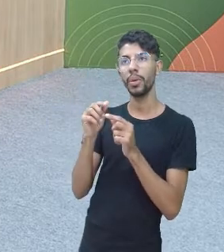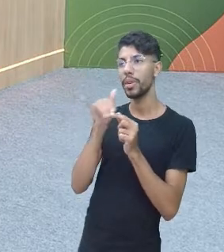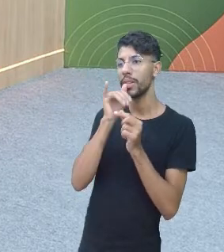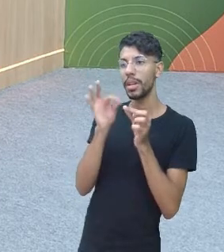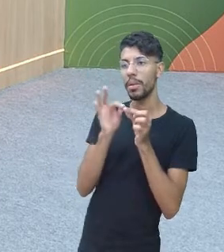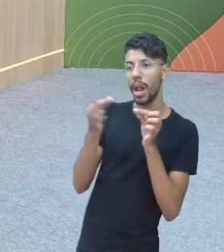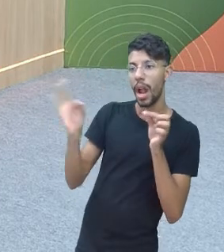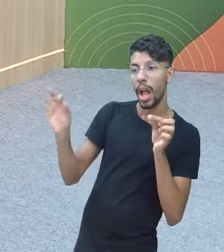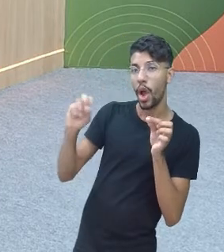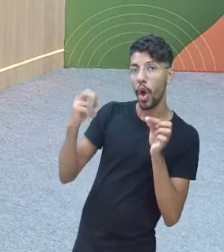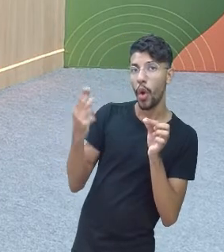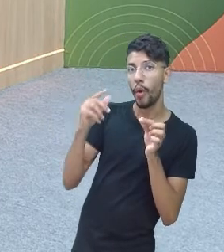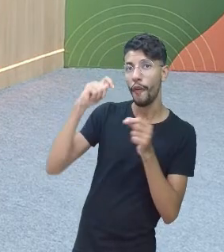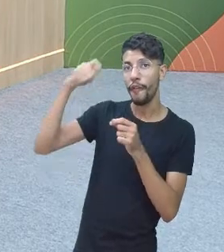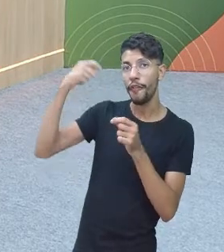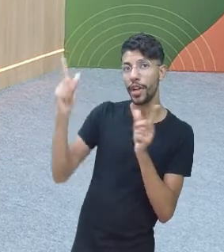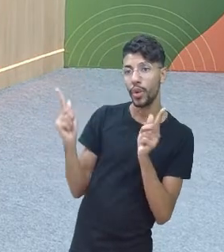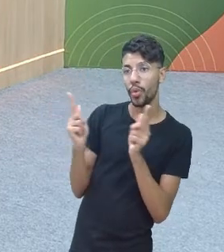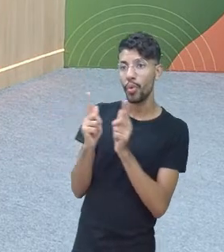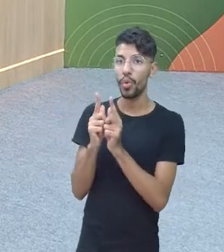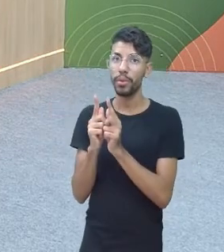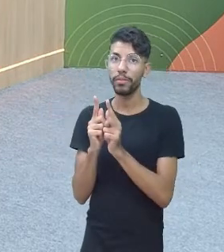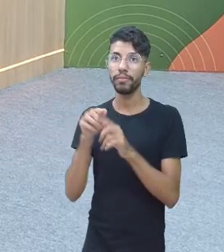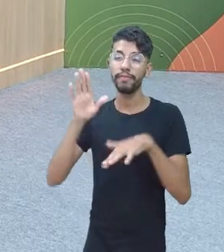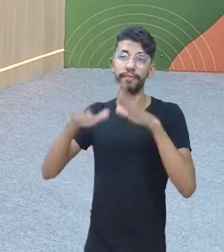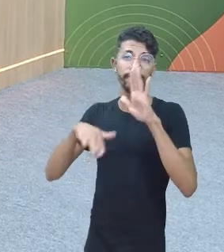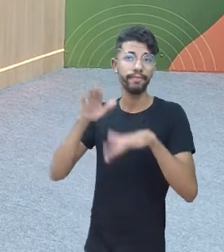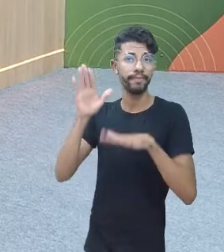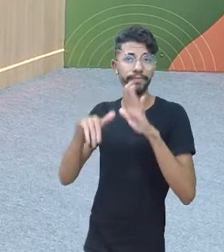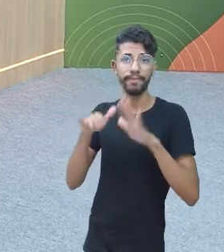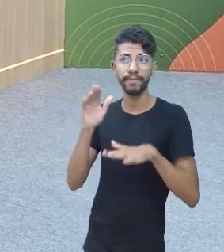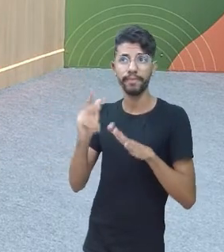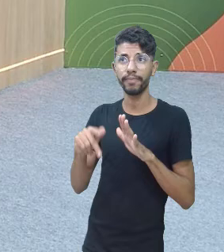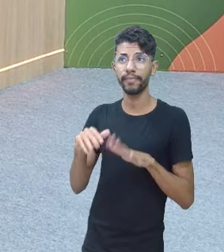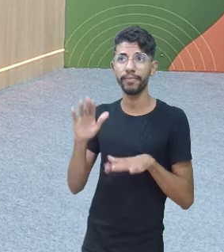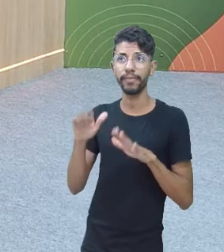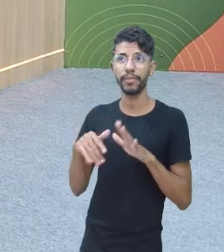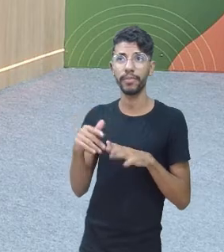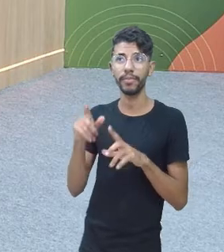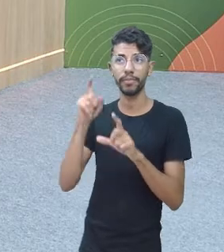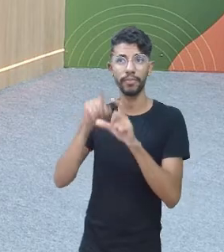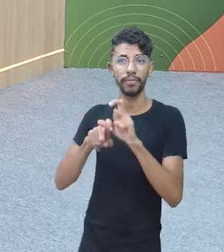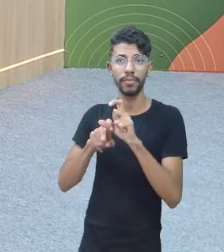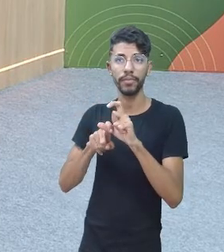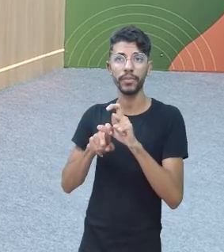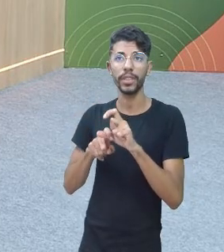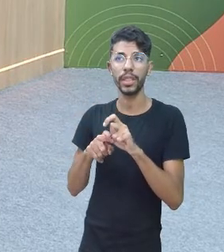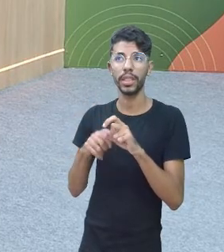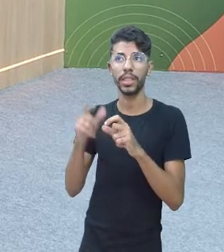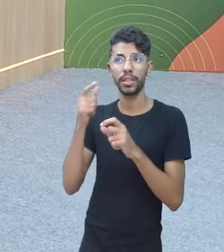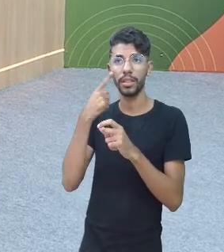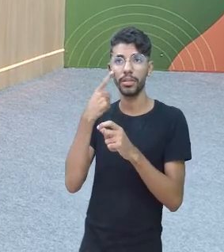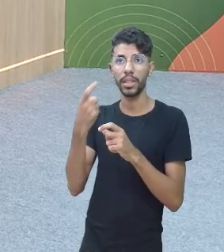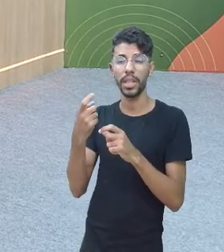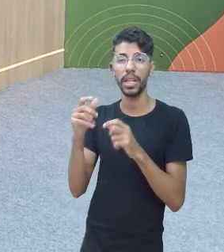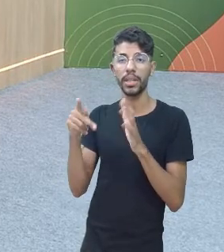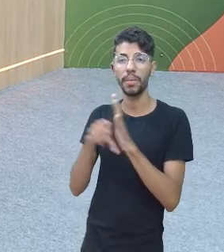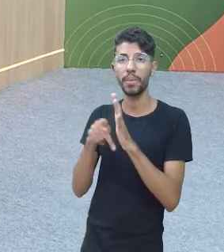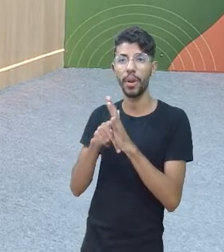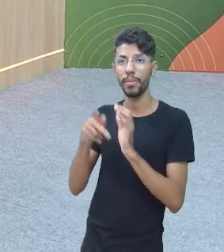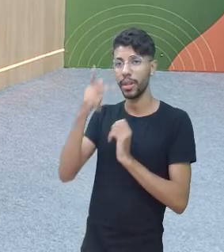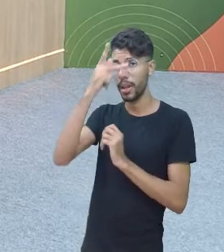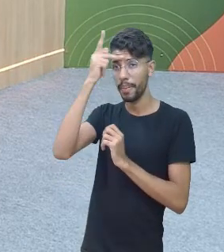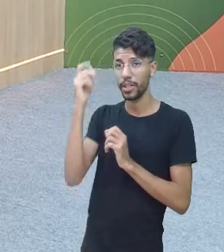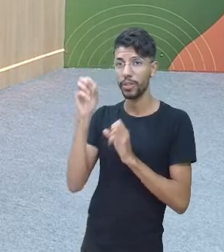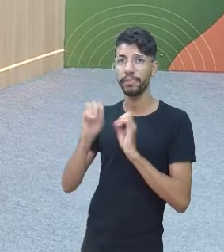vídeo mais longo, a depender da minha intenção. Então, a velocidade se tornou completamente dependente da intenção do tutor. Tá certo?